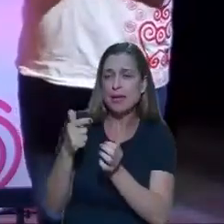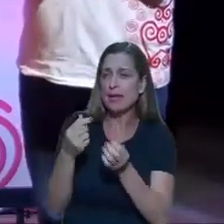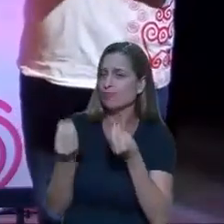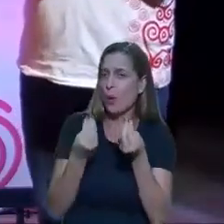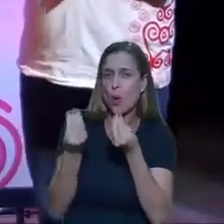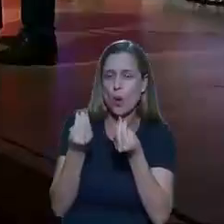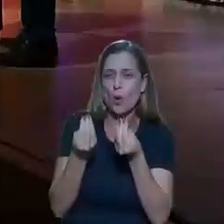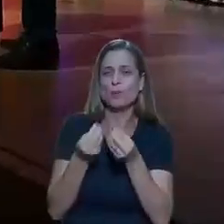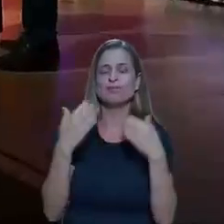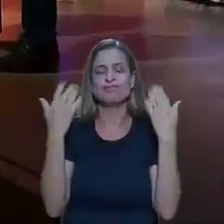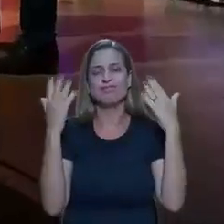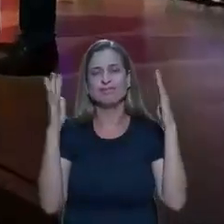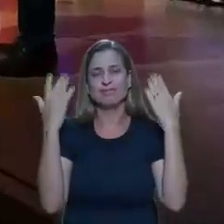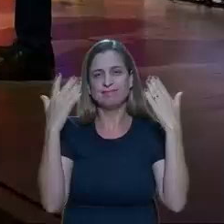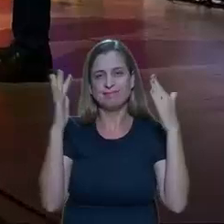equipe.